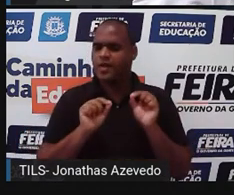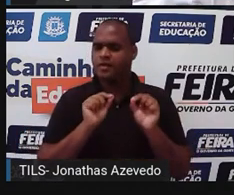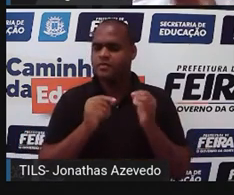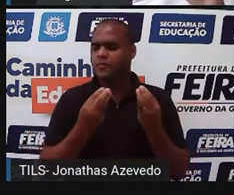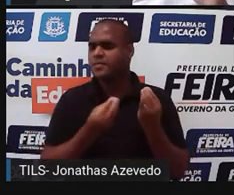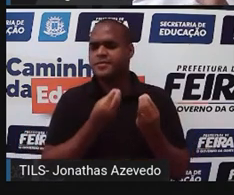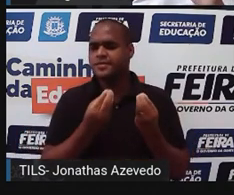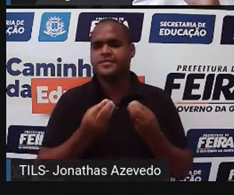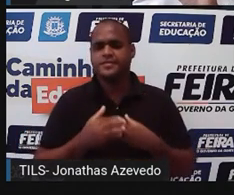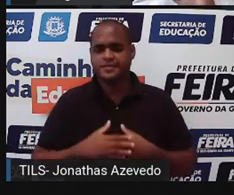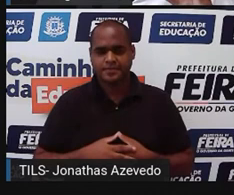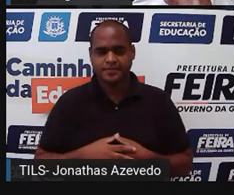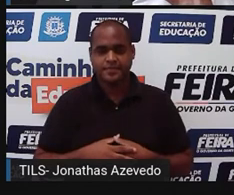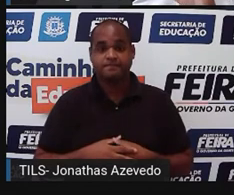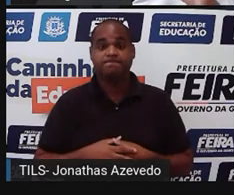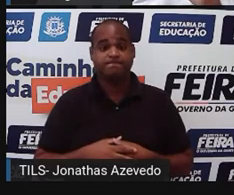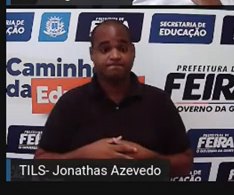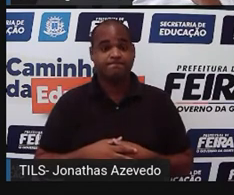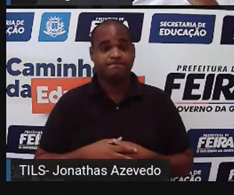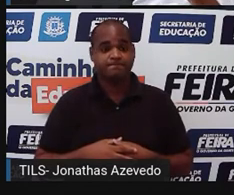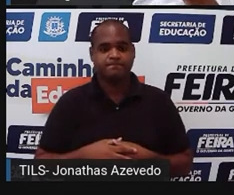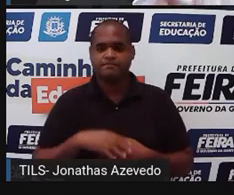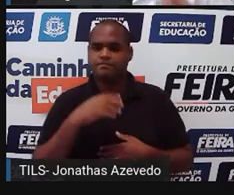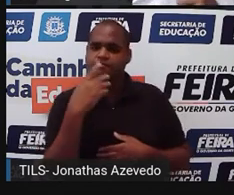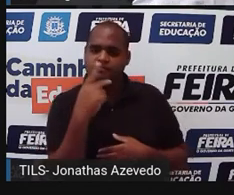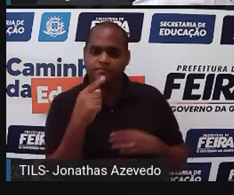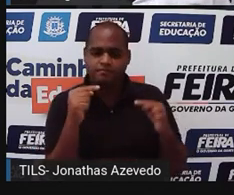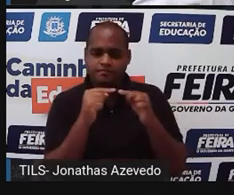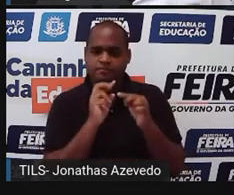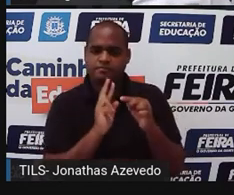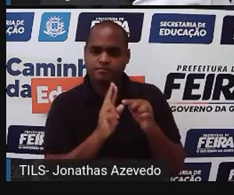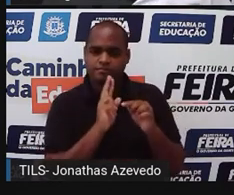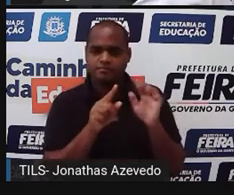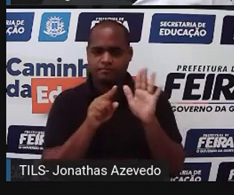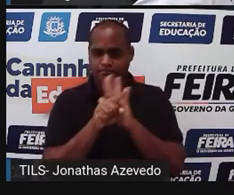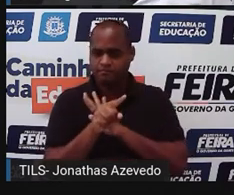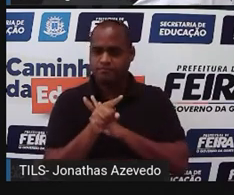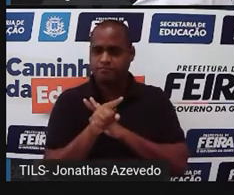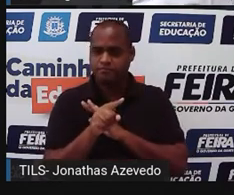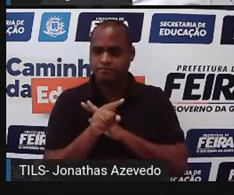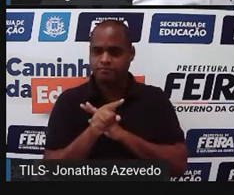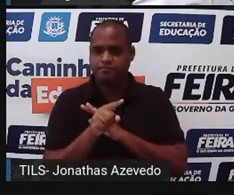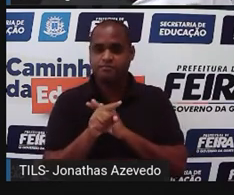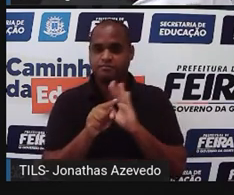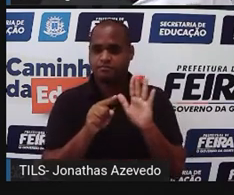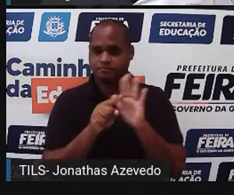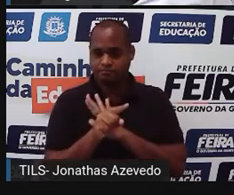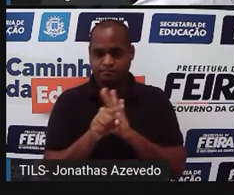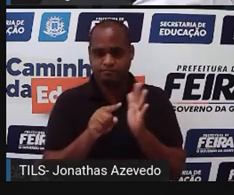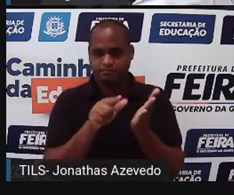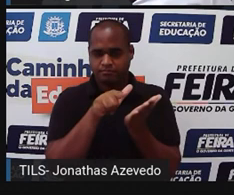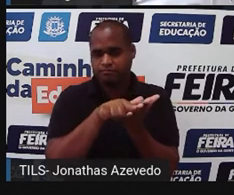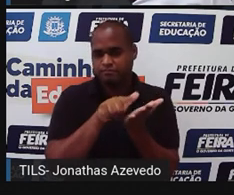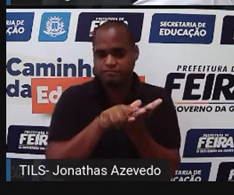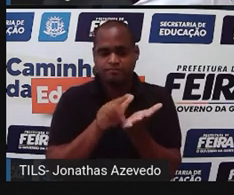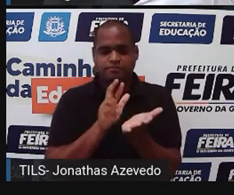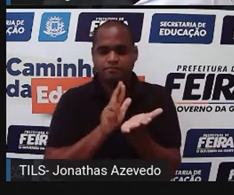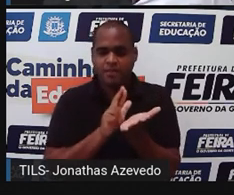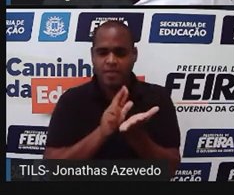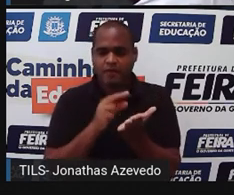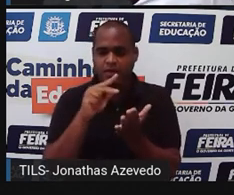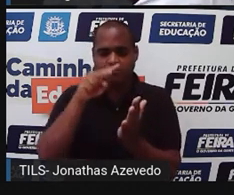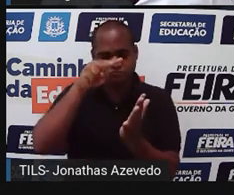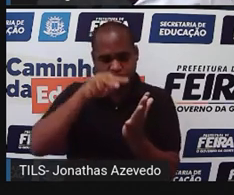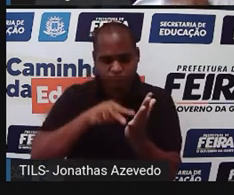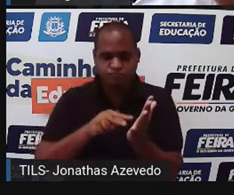isso e é você responde essa pergunta mas responde escrevendo no caderno para você